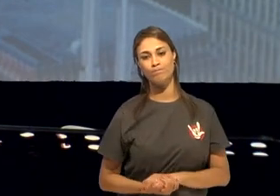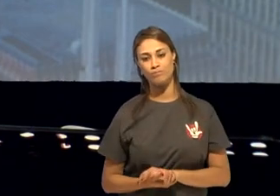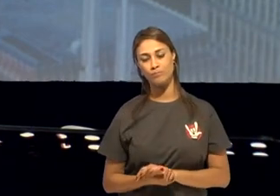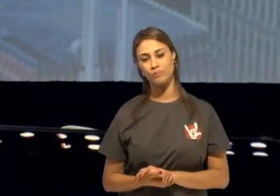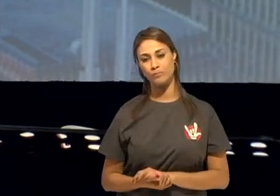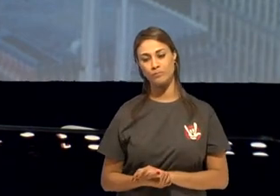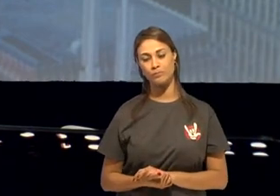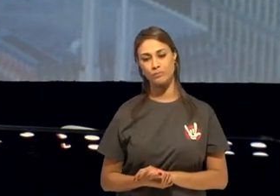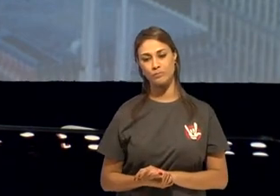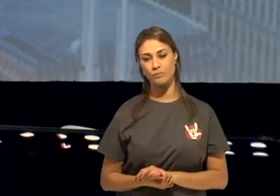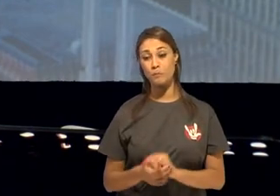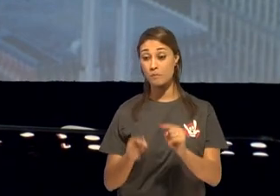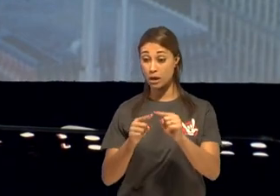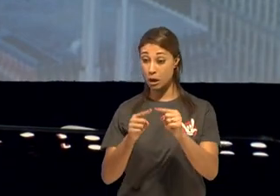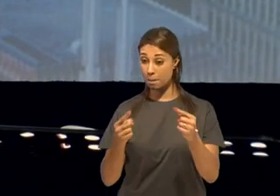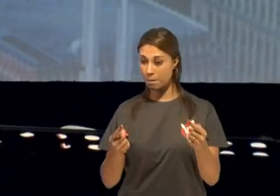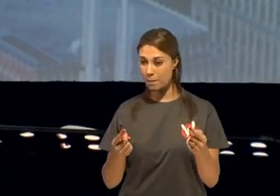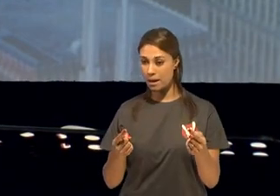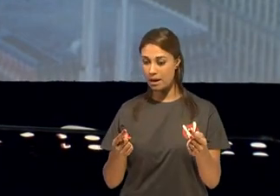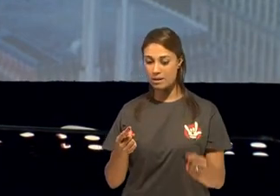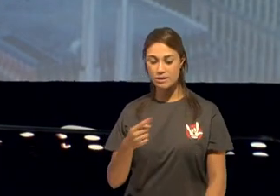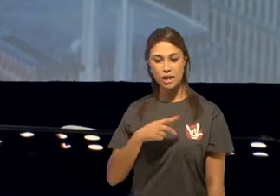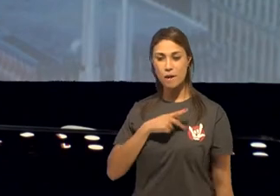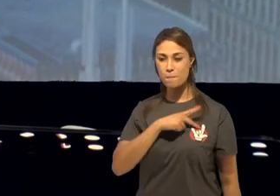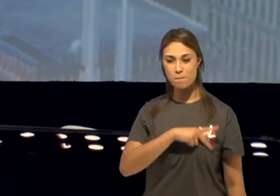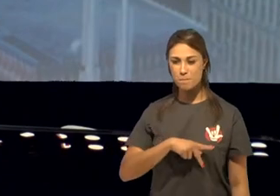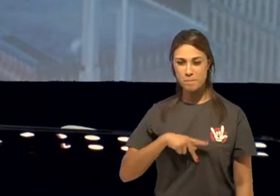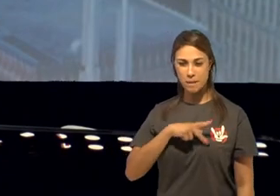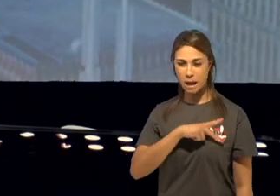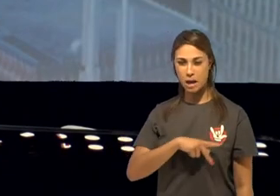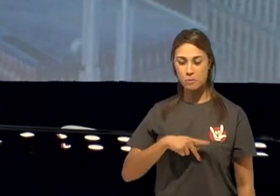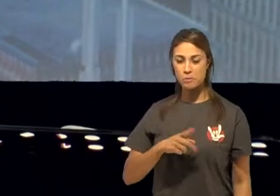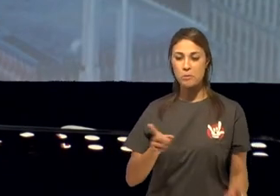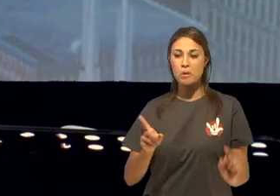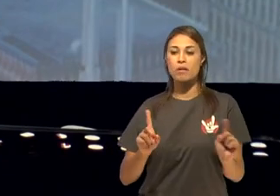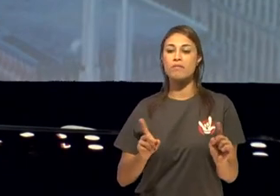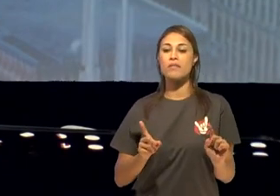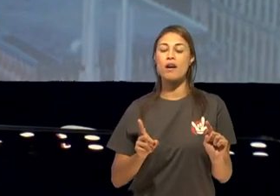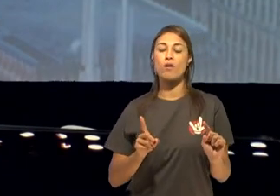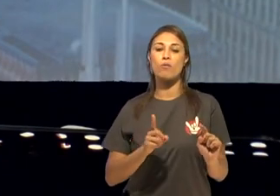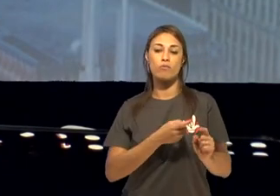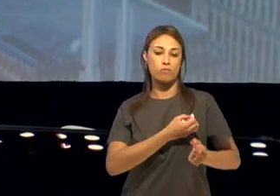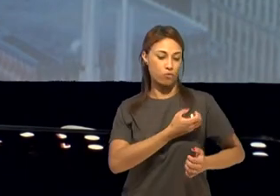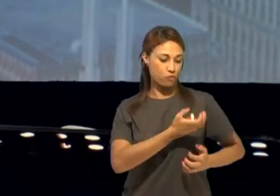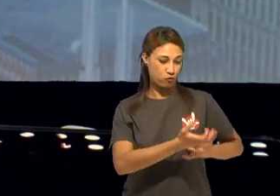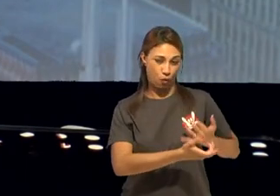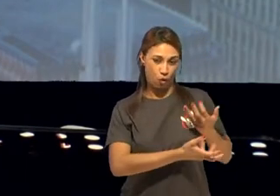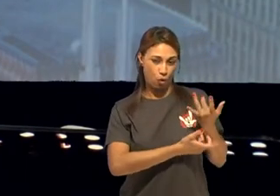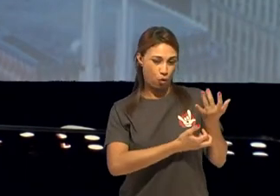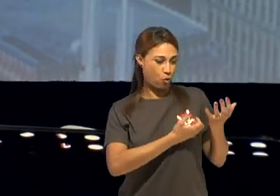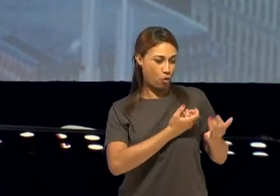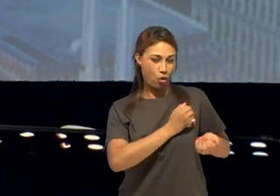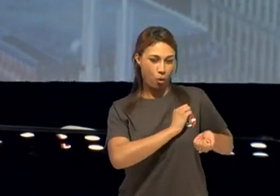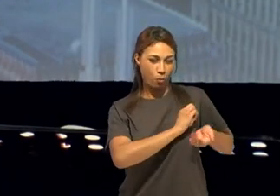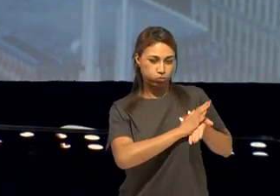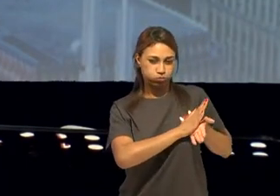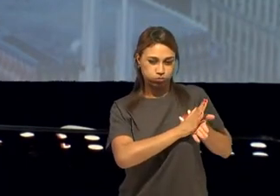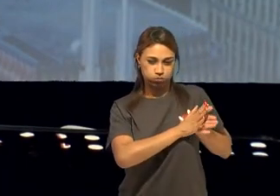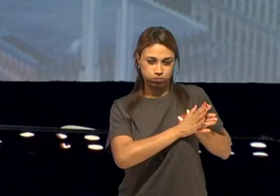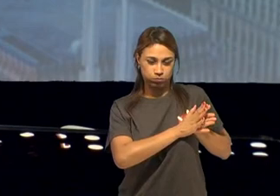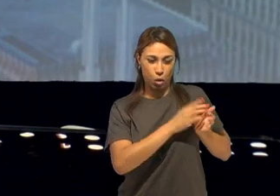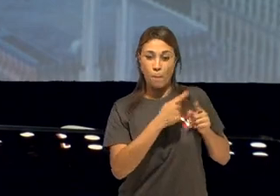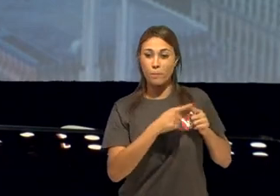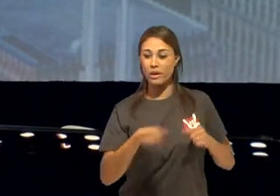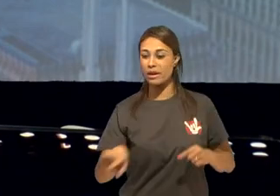Mas Paulo não se move de acordo com as suas frustrações. Paulo se move de acordo com o Espírito